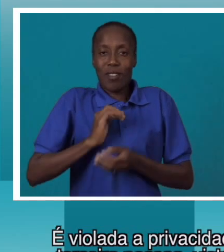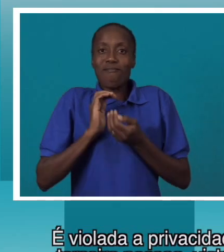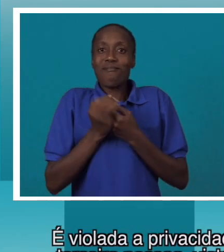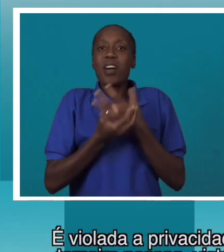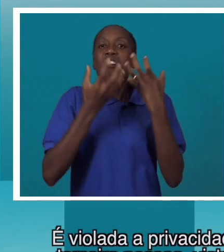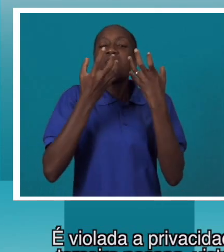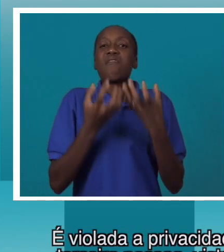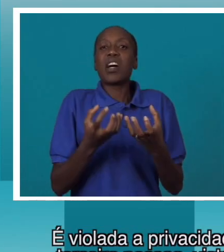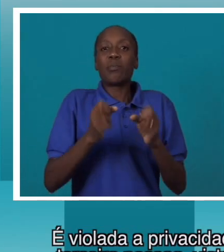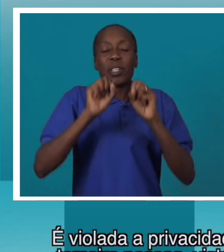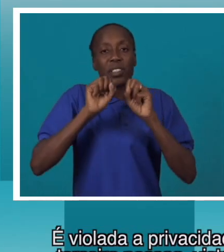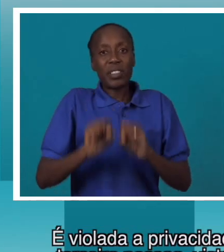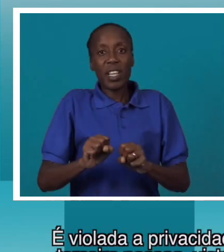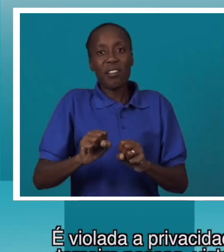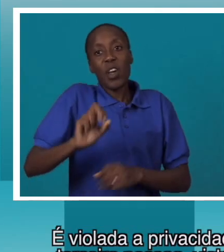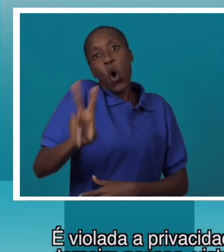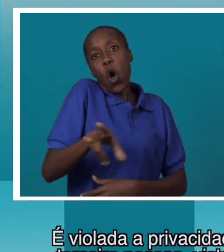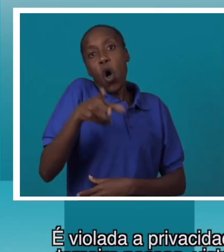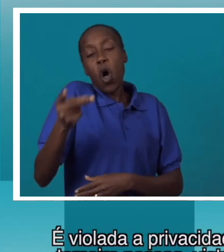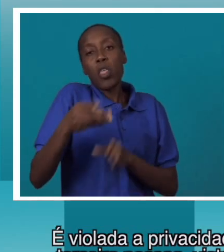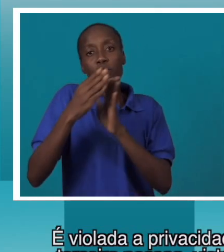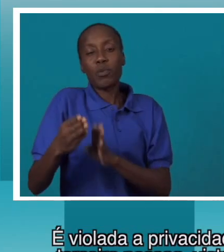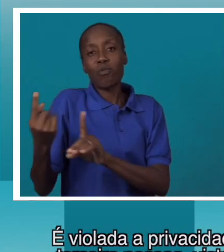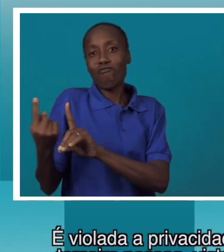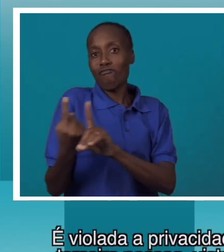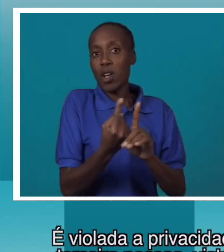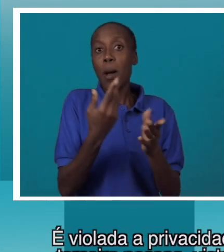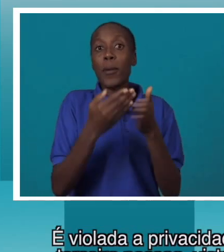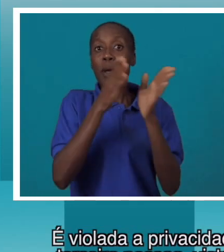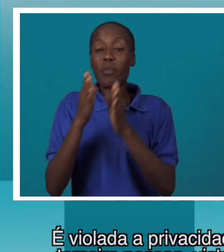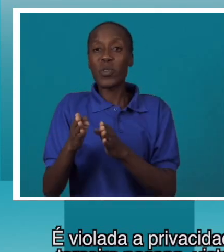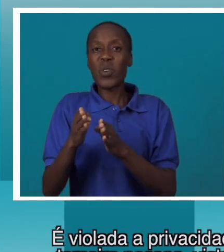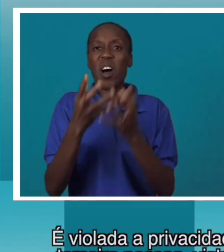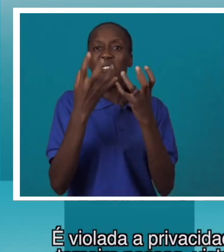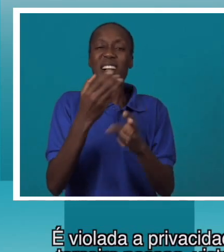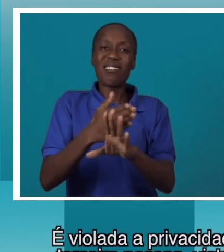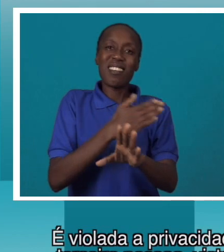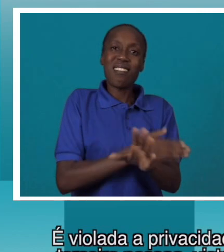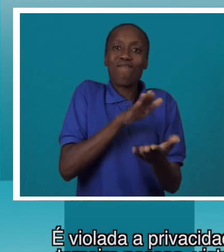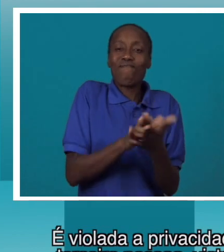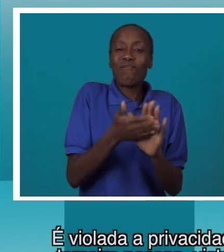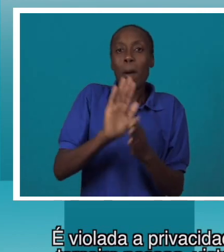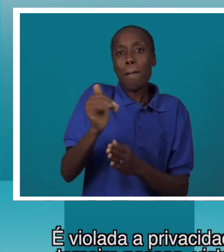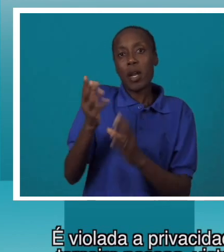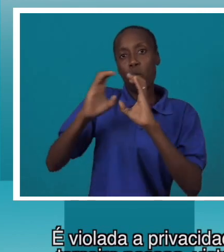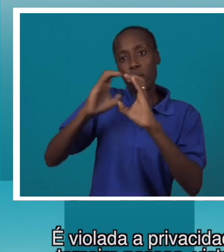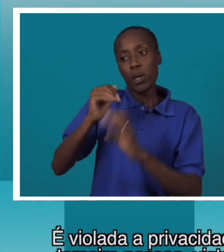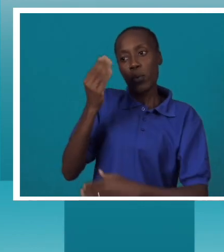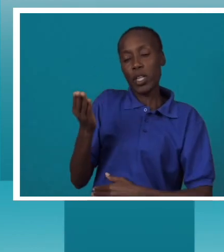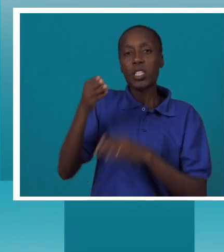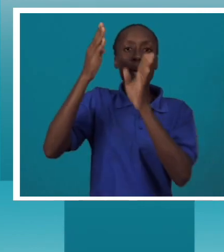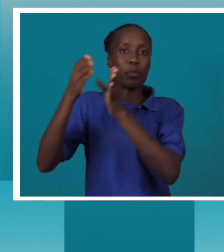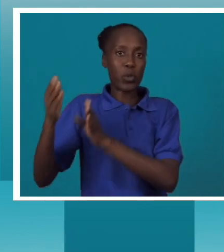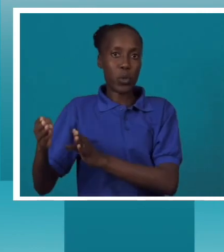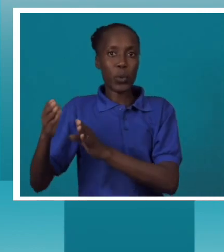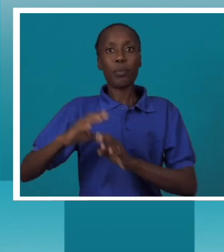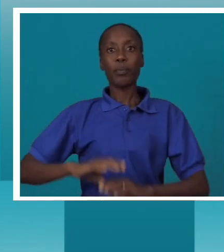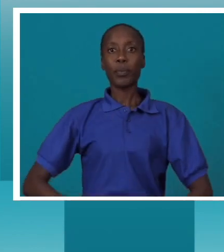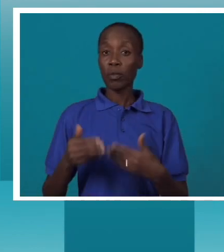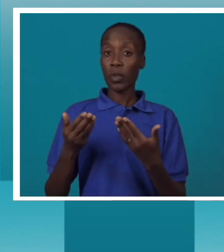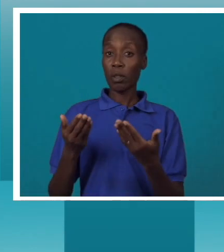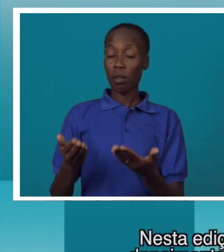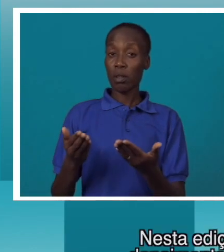vezes a privacidade da mulher porque tem que aparecer uma terceira pessoa porque os profissionais não estão preparados para comunicar-se com esta